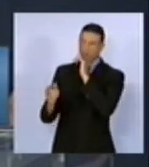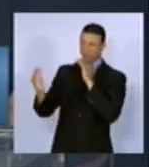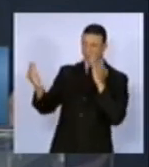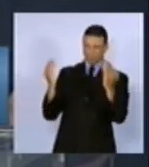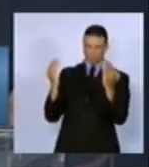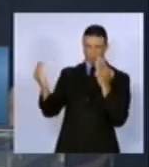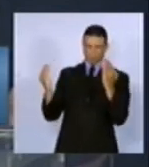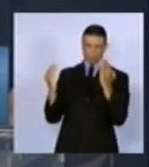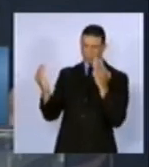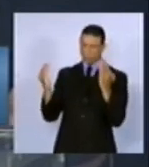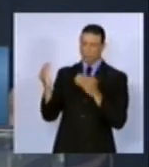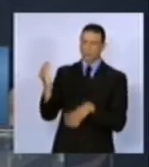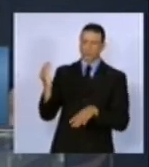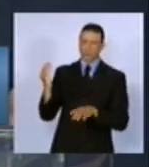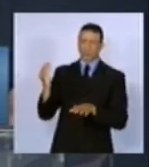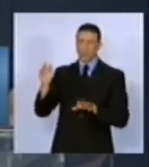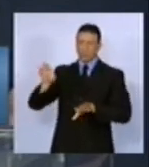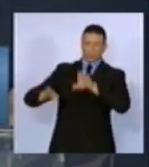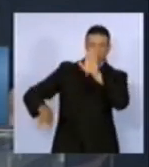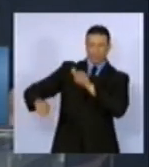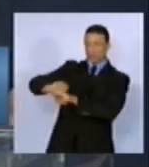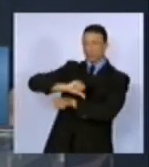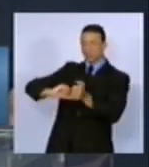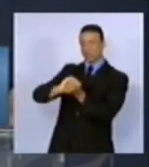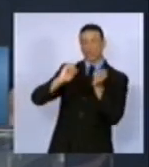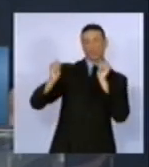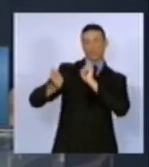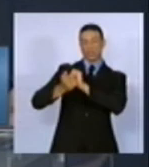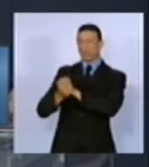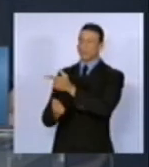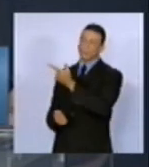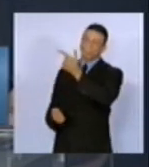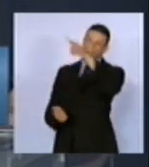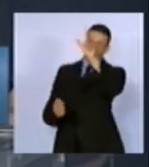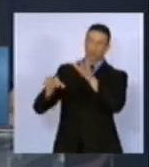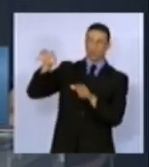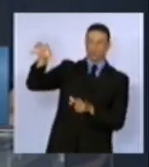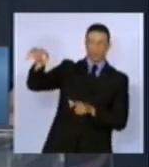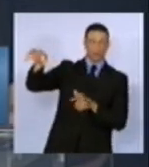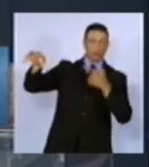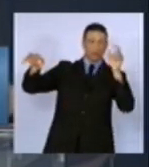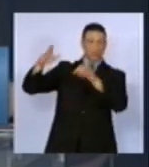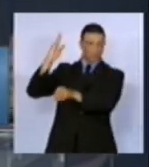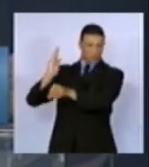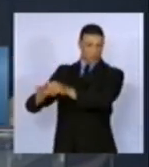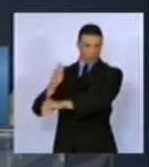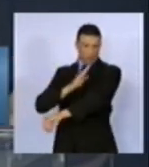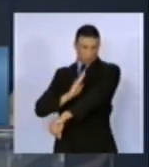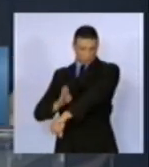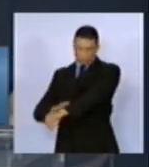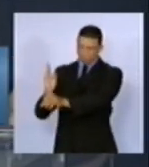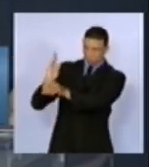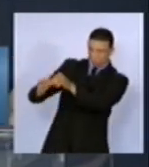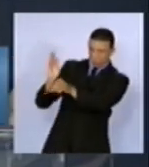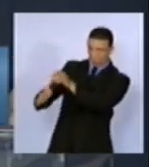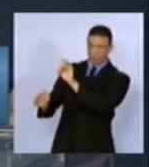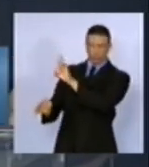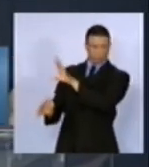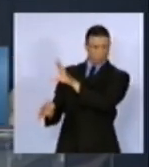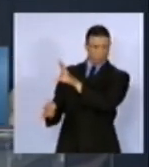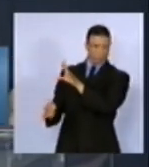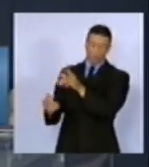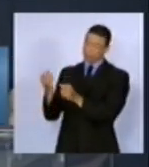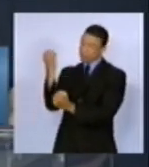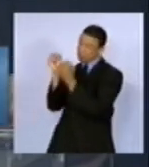algumas questões me buscar alternativas para que um dia nós vivemos a cortar cana crua Esse é um projeto de várias usinas